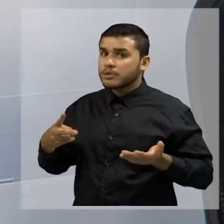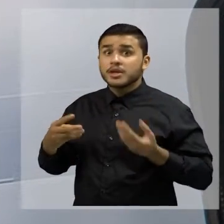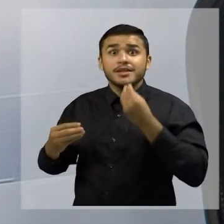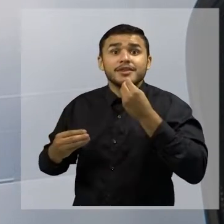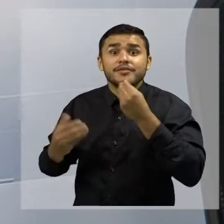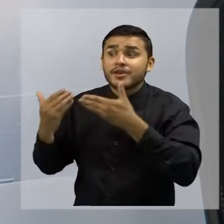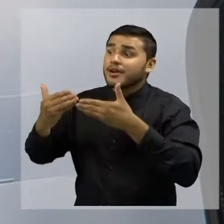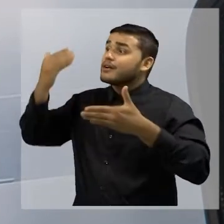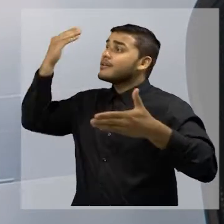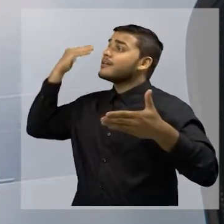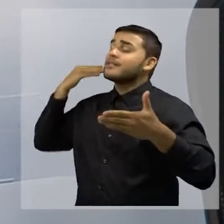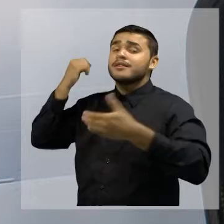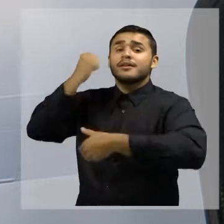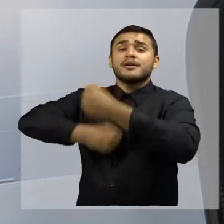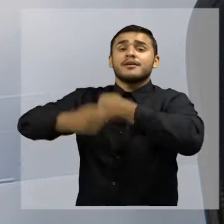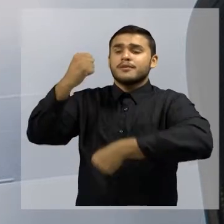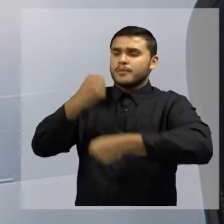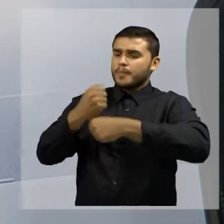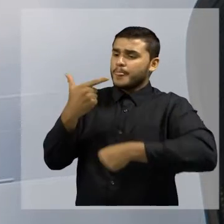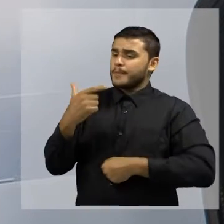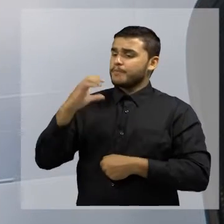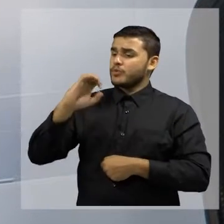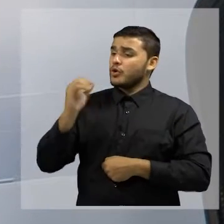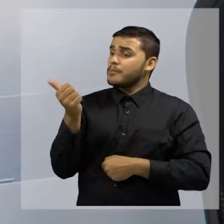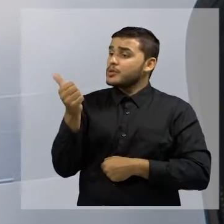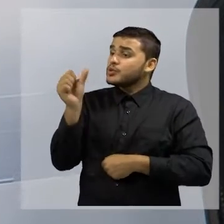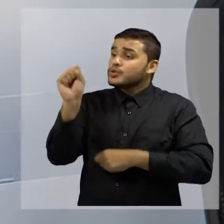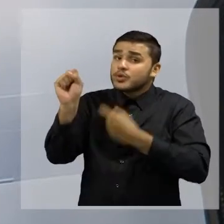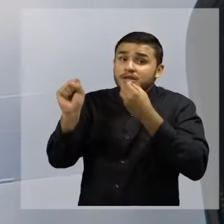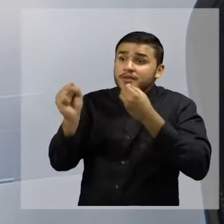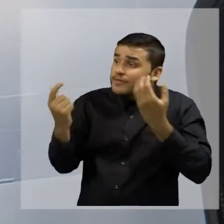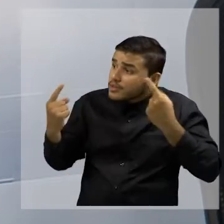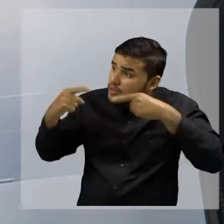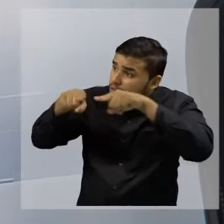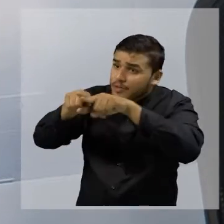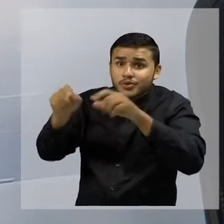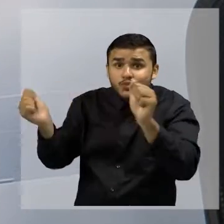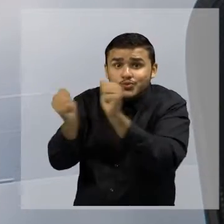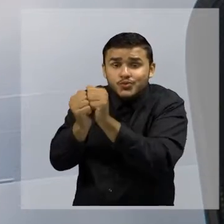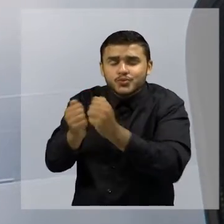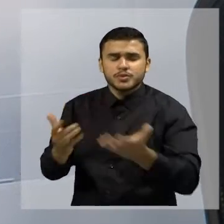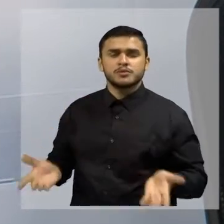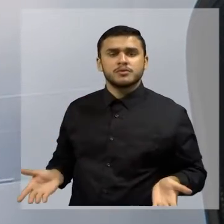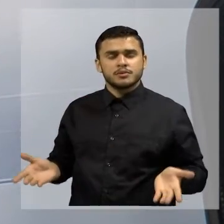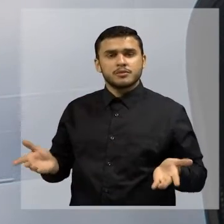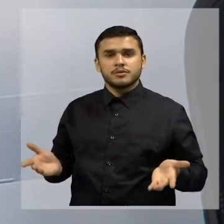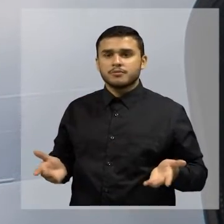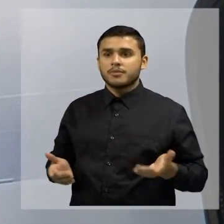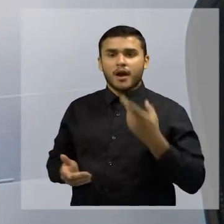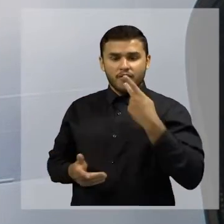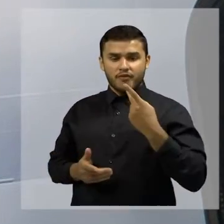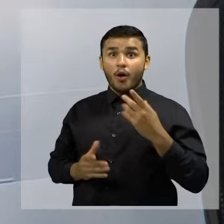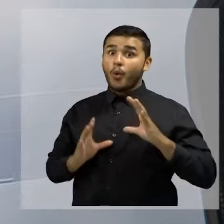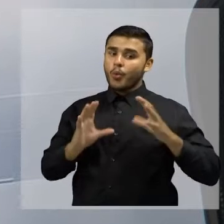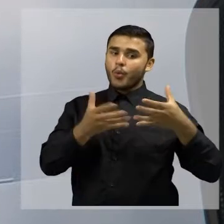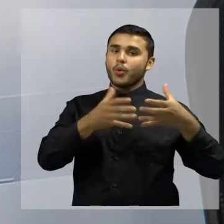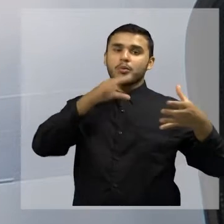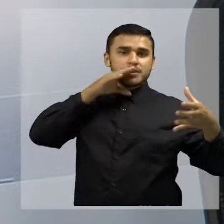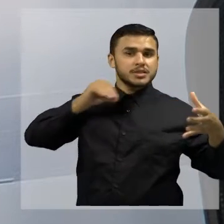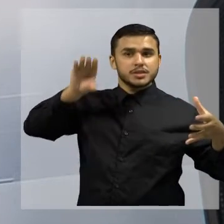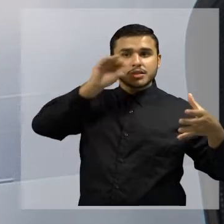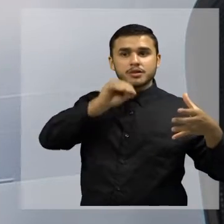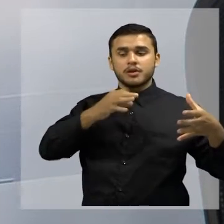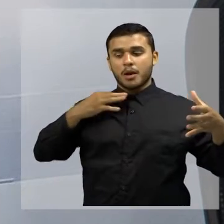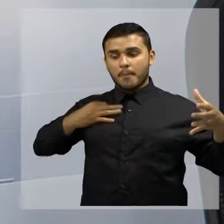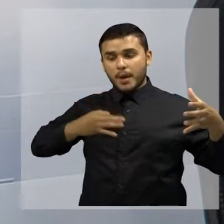chapa proporcionalmente muito boa, com uma espécie de terceira via contra a candidatura de Bolsonaro, que